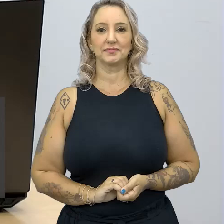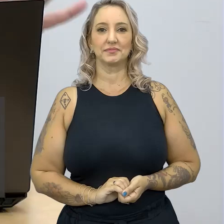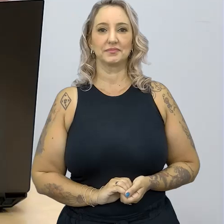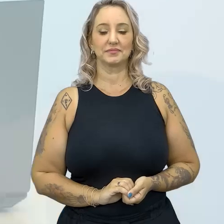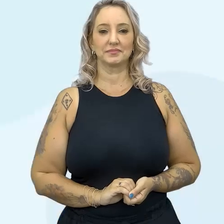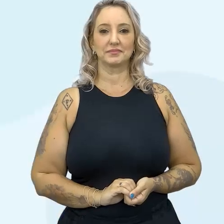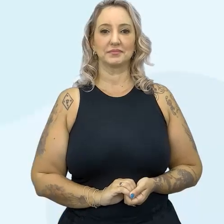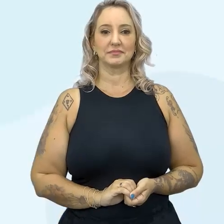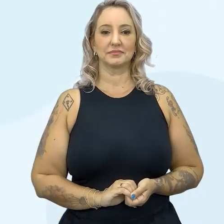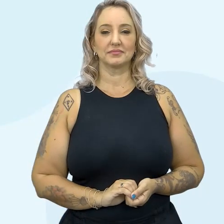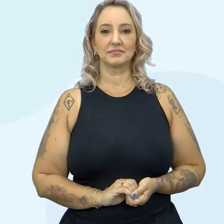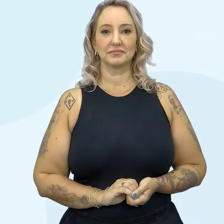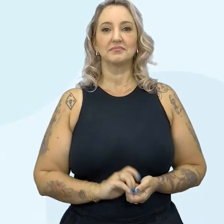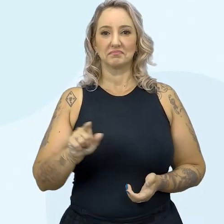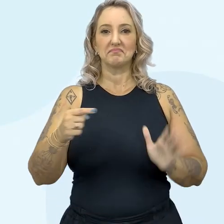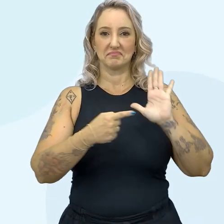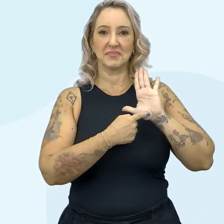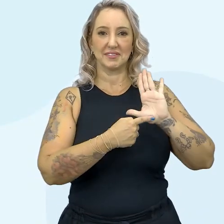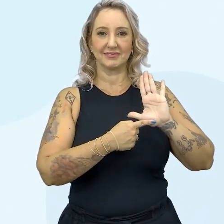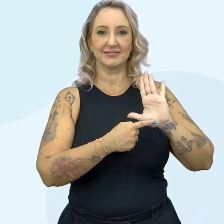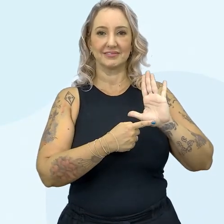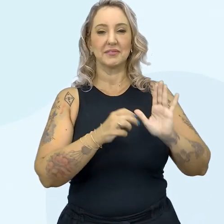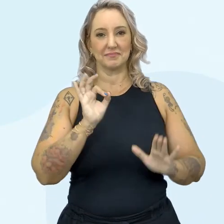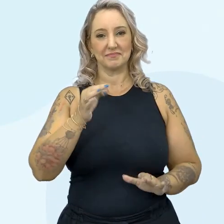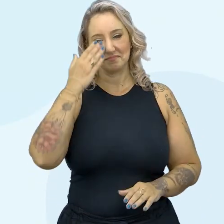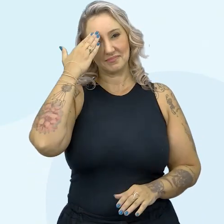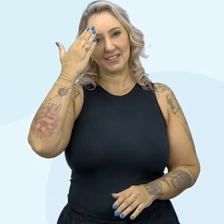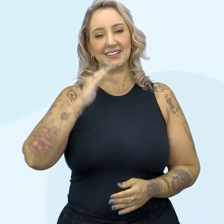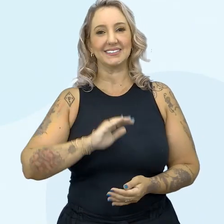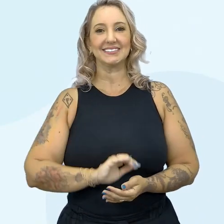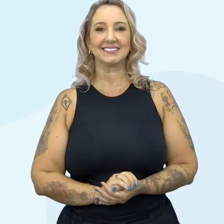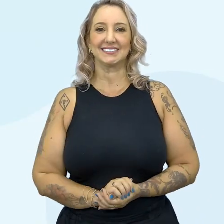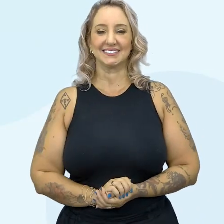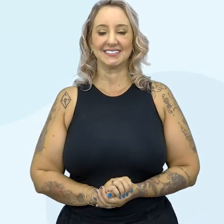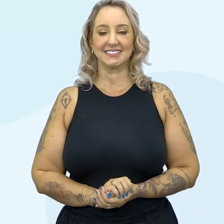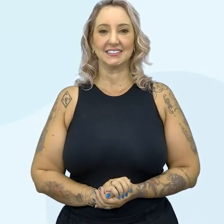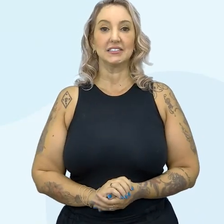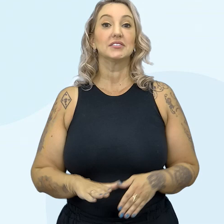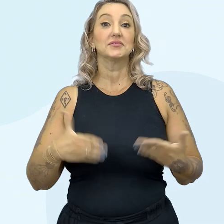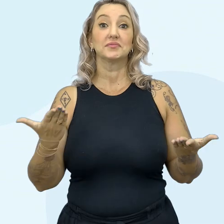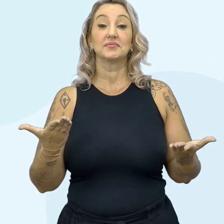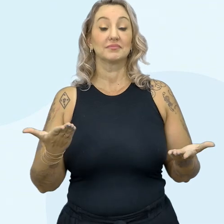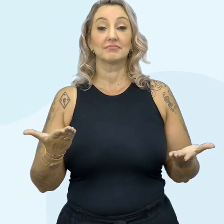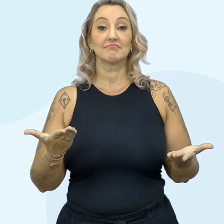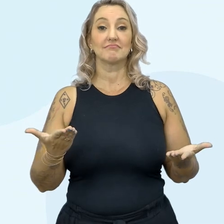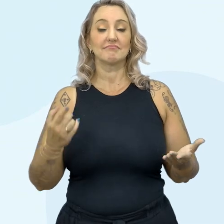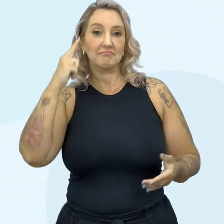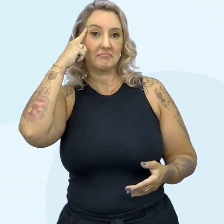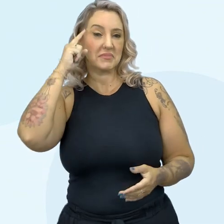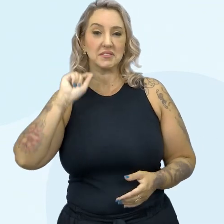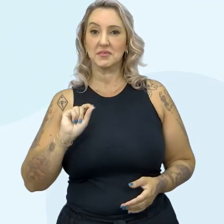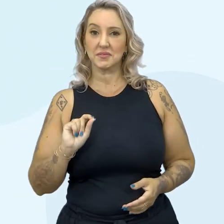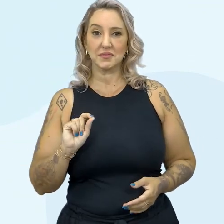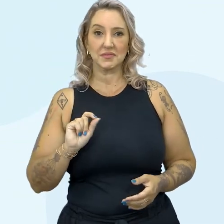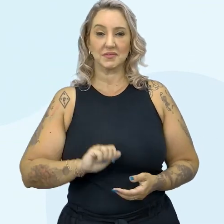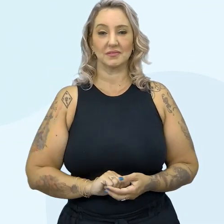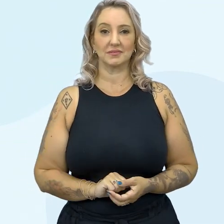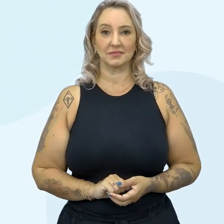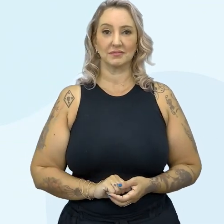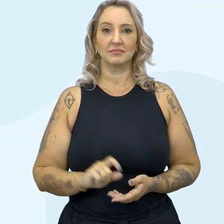Essa tela mesmo, pode pôr para eles verem isso. Obrigado, produção. E aí, o que a gente vai pensar aqui? A gente